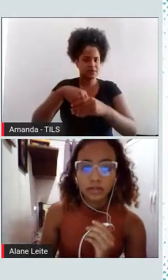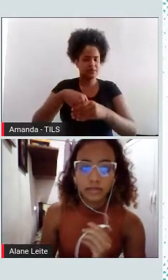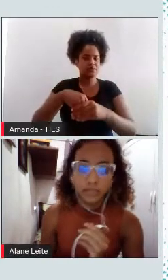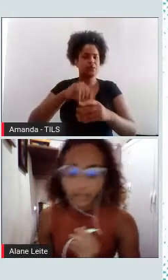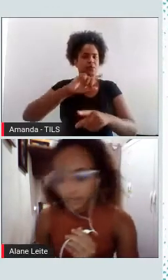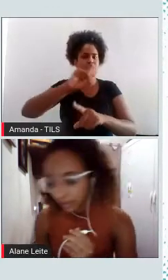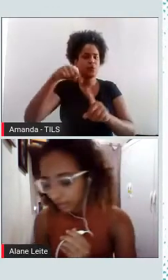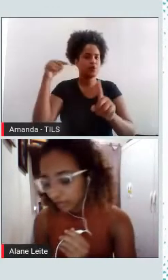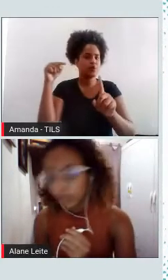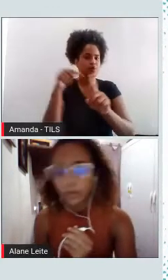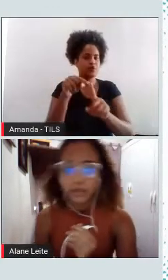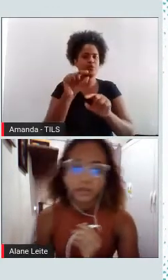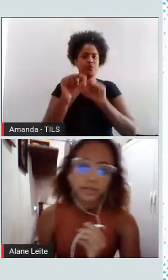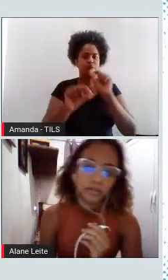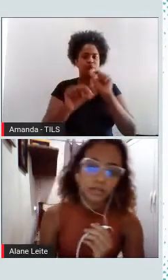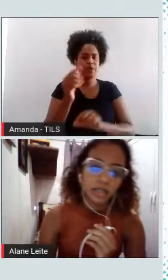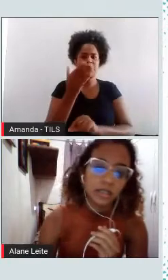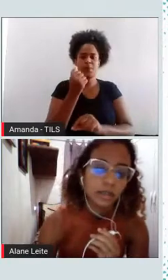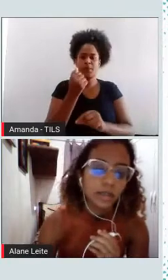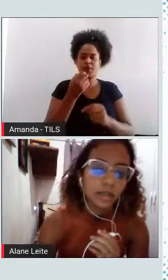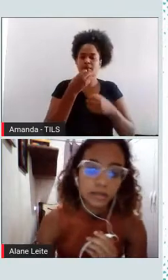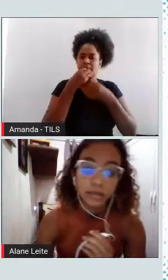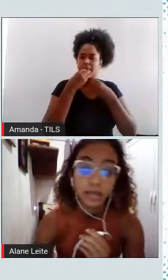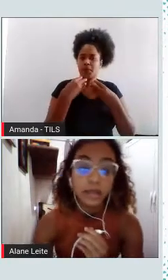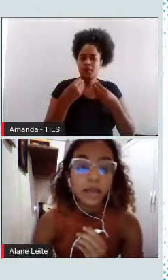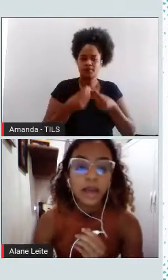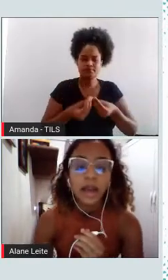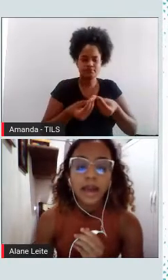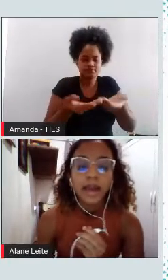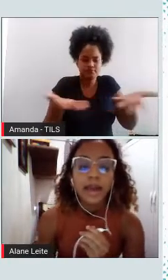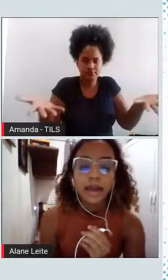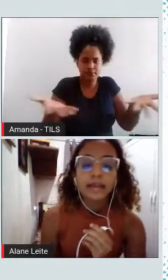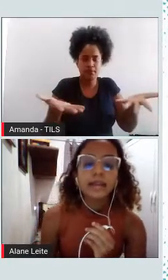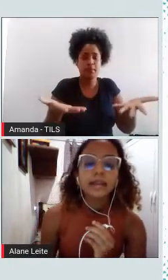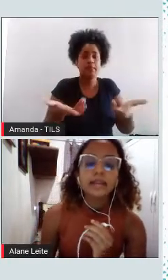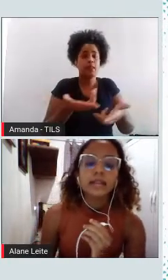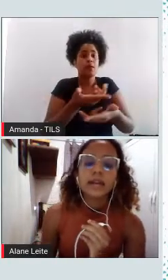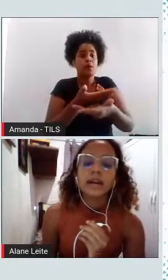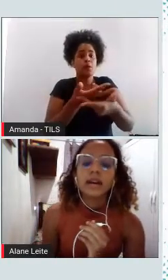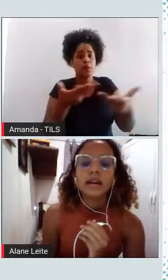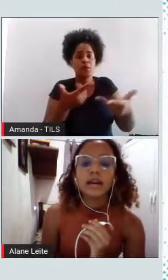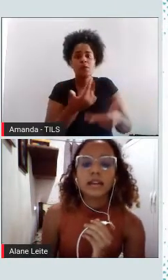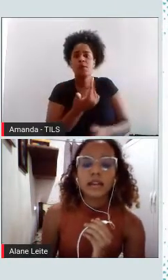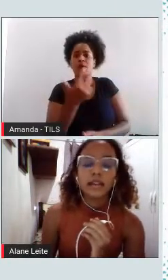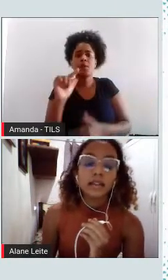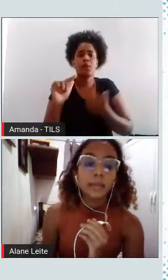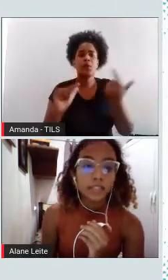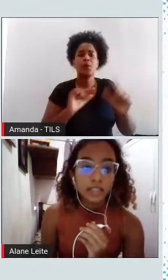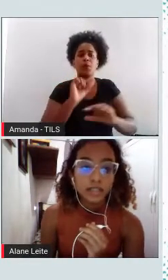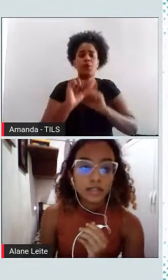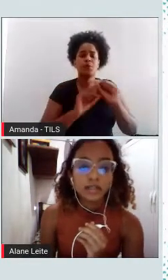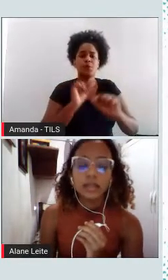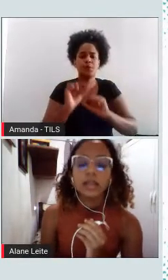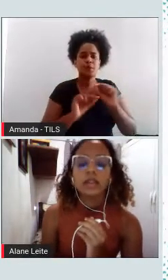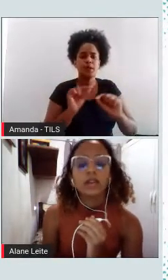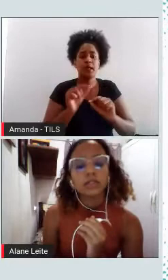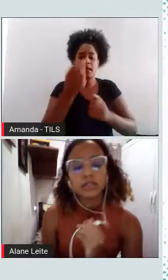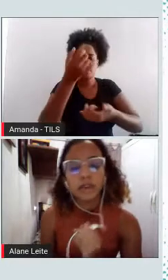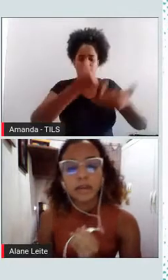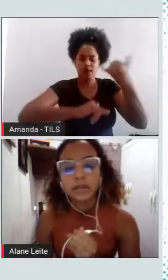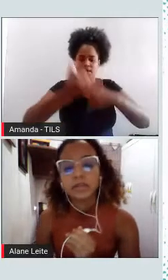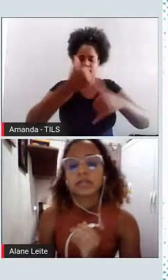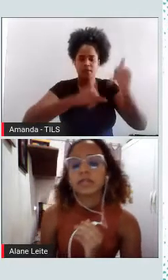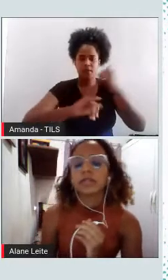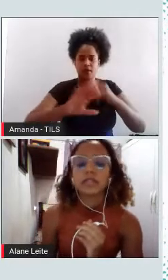Outro ramo em que a gente encontra profissionais de química também é na linha de pesquisa de